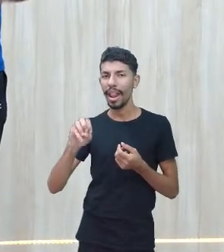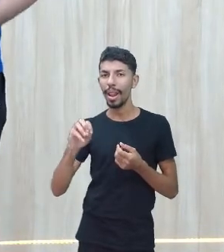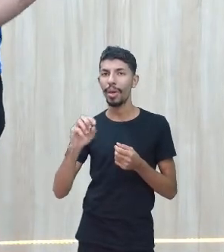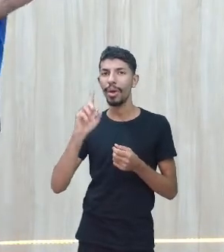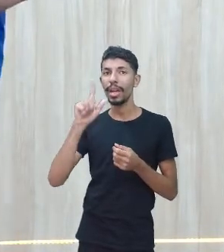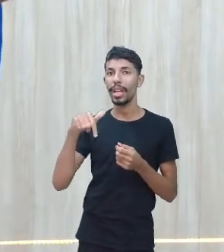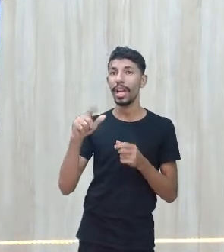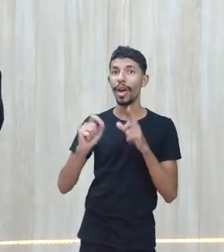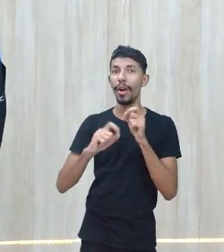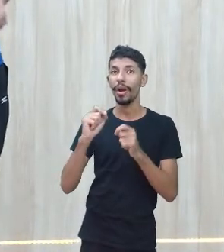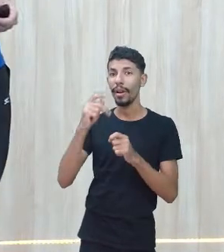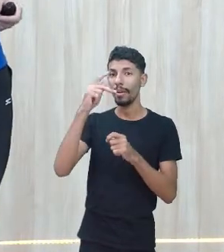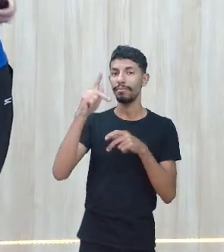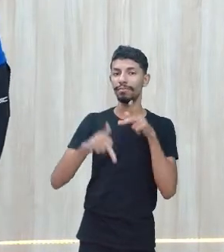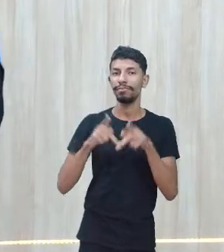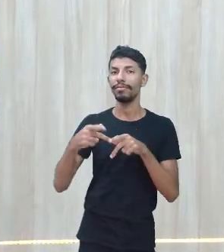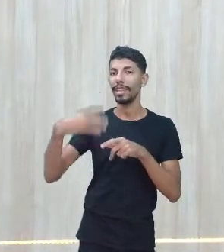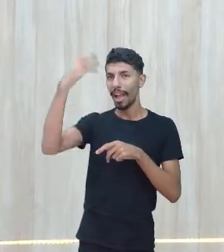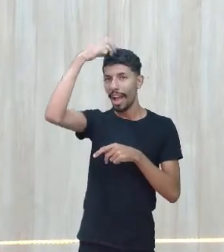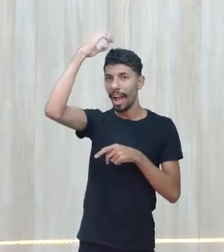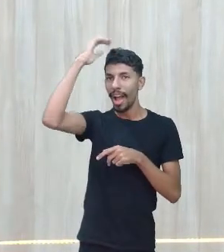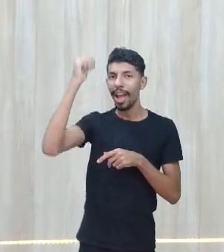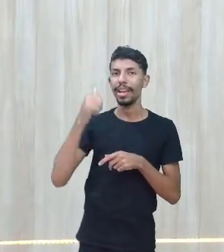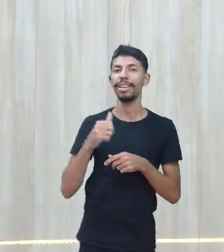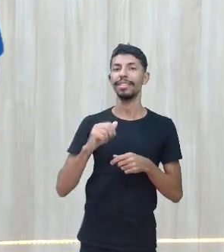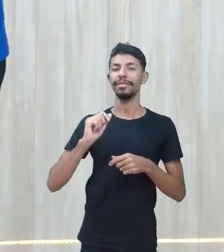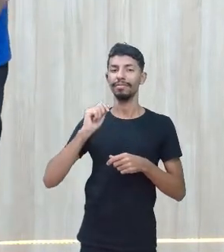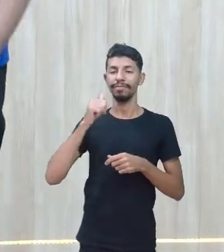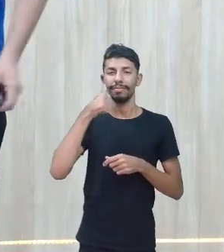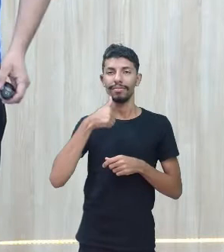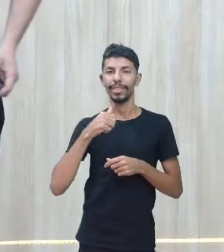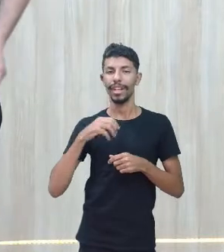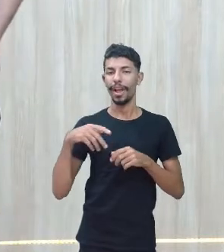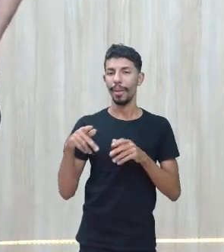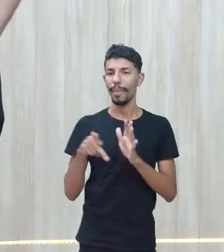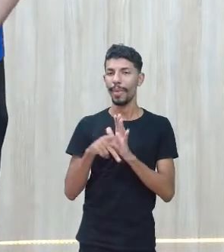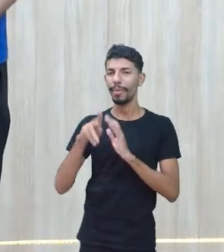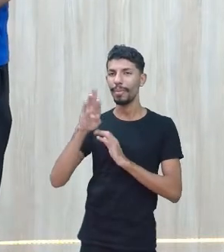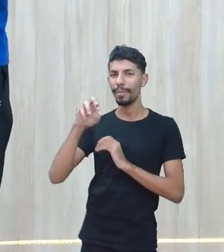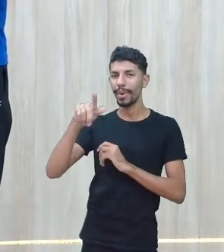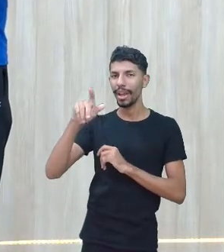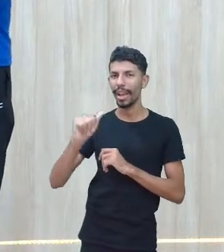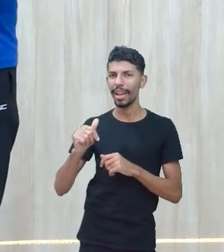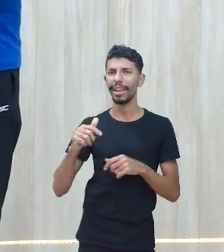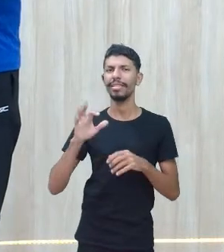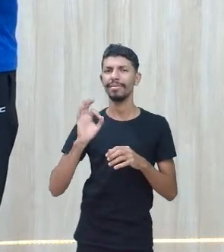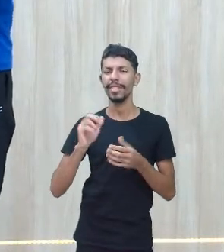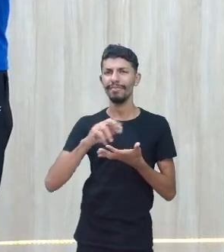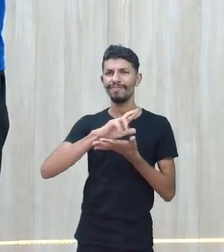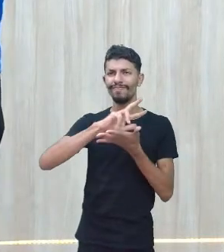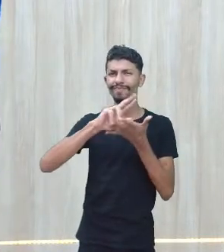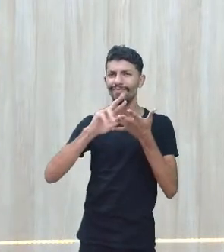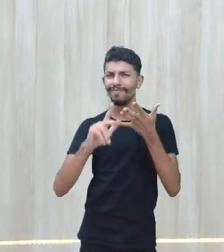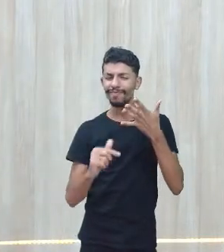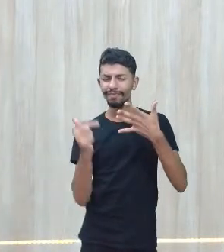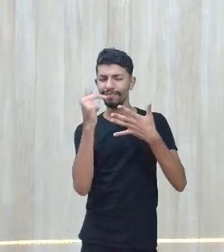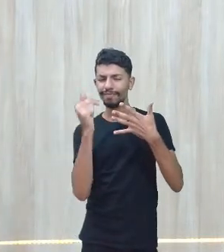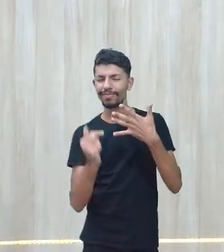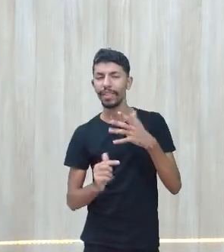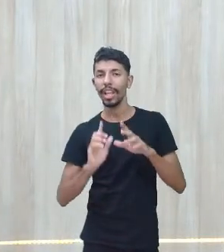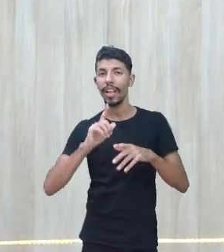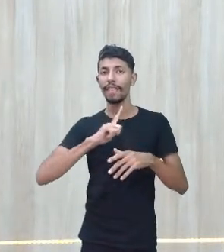do brega, né? Tem a Nega do Babado, tem Banda da Lolita. Então, assim, a gente